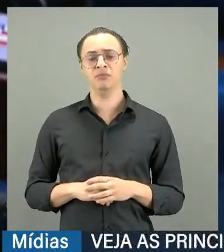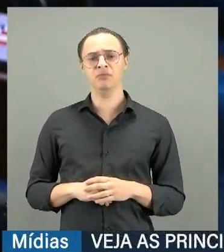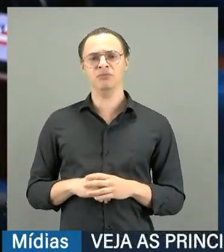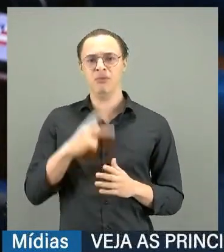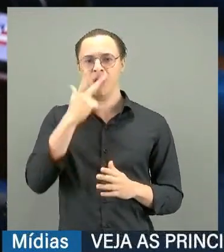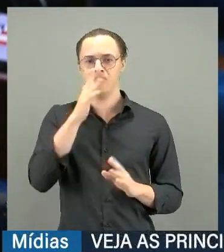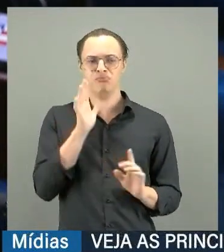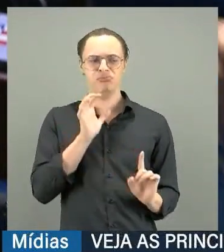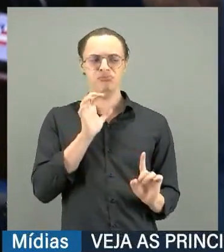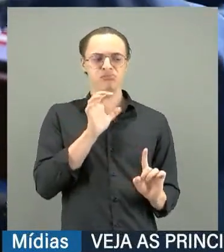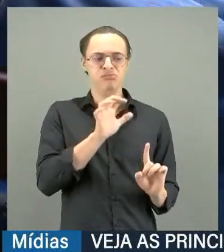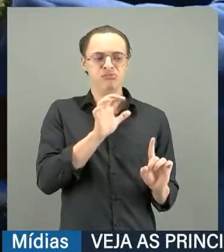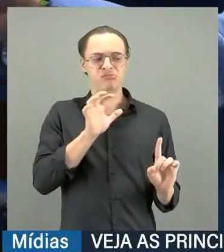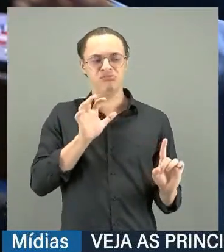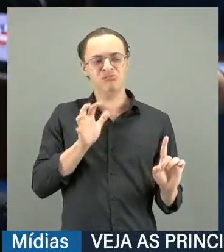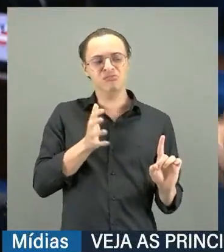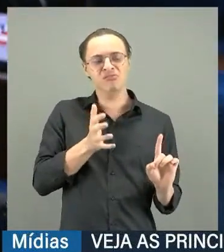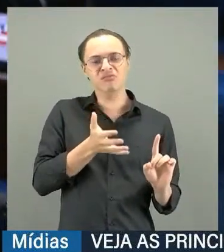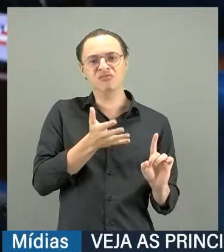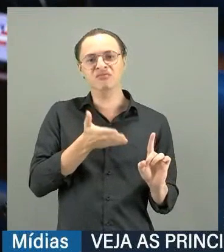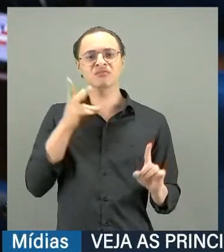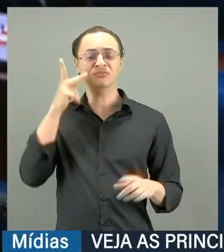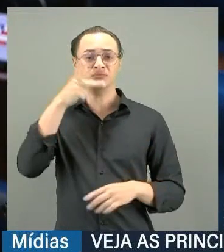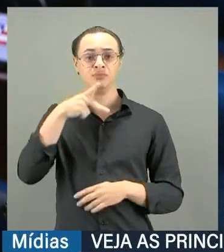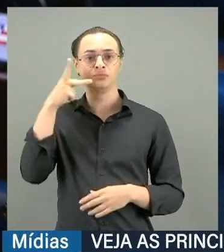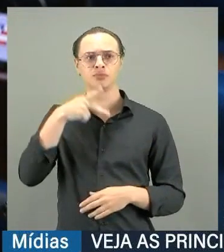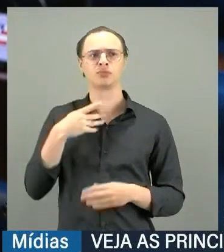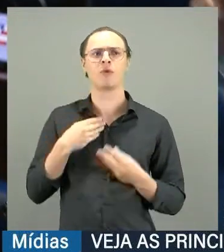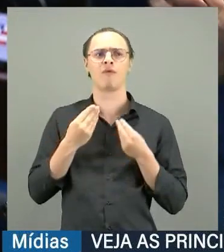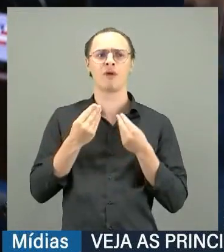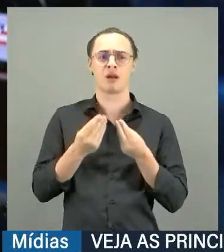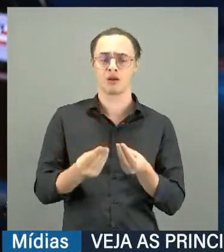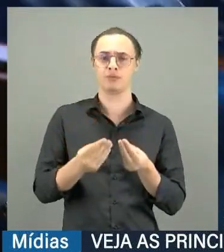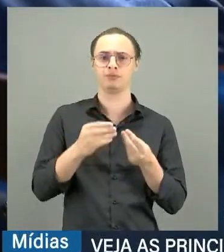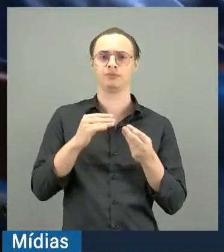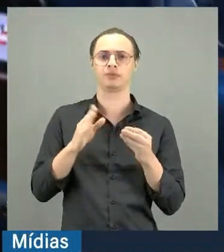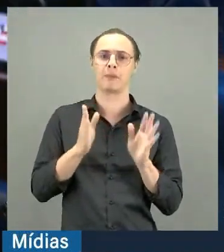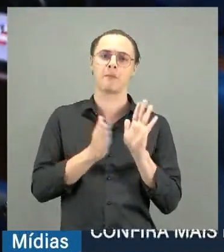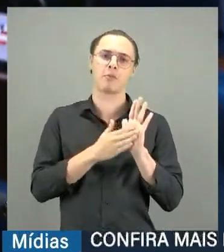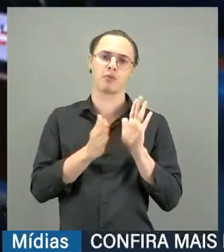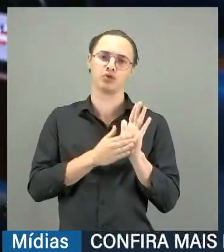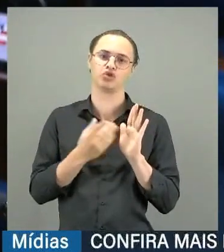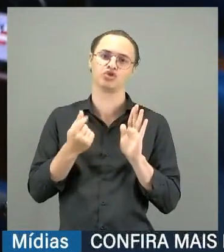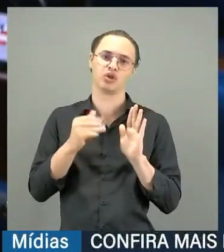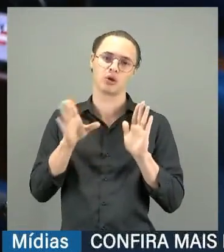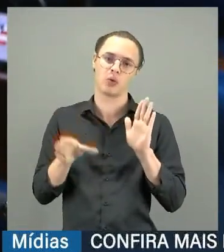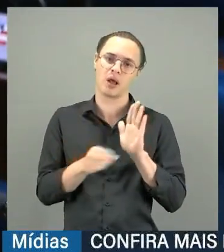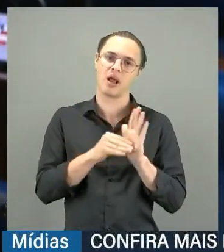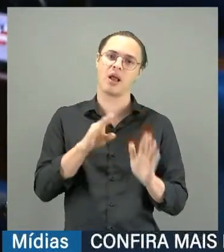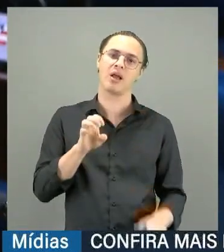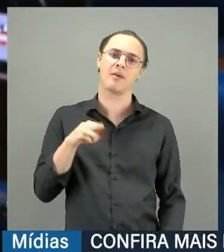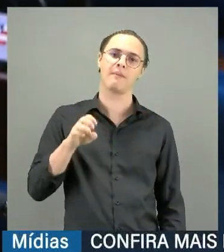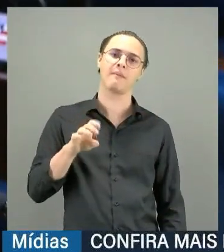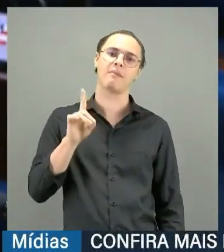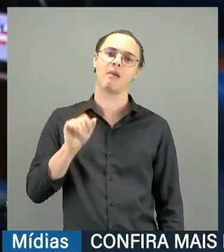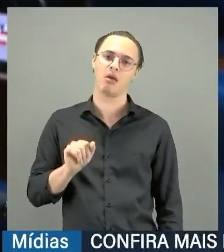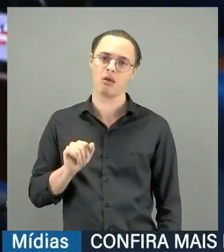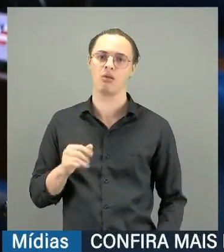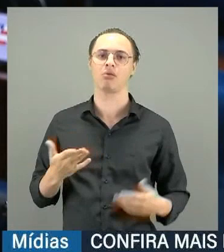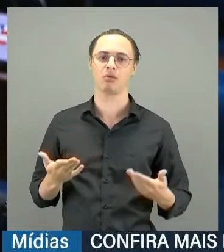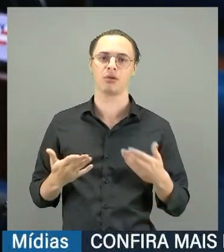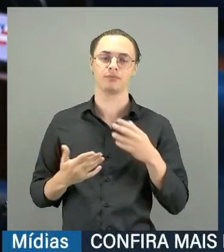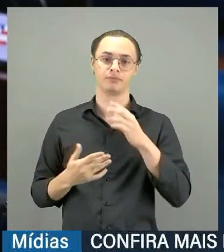parlamentar tá oferecendo emenda ou dizendo que não vai pagar as emendas constitucionais